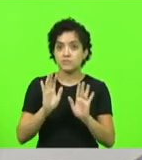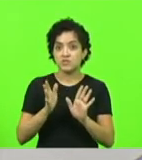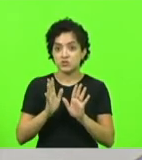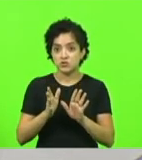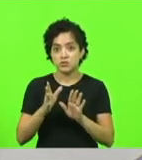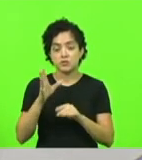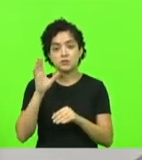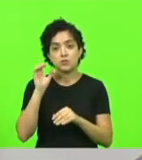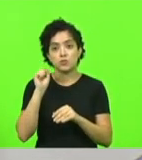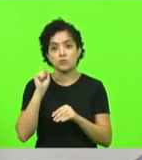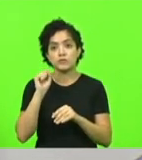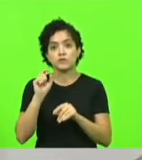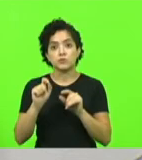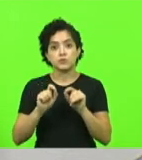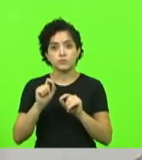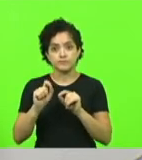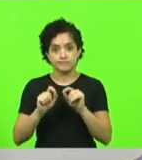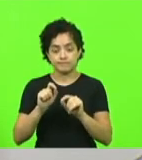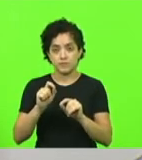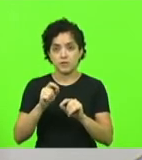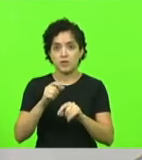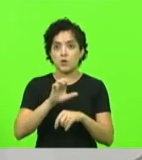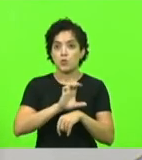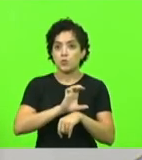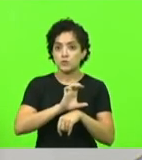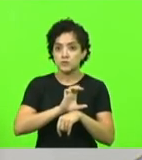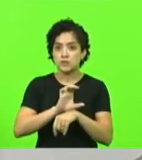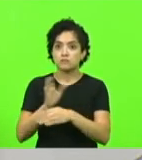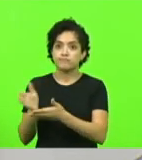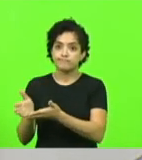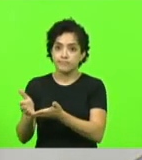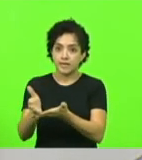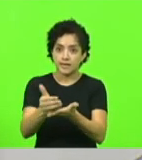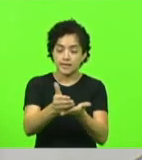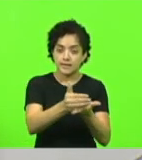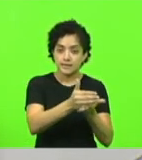muito, que esse Estado tem uma arrecadação